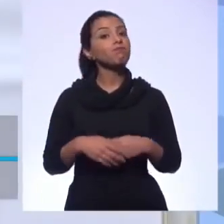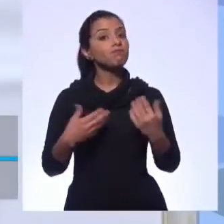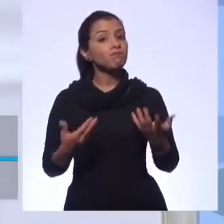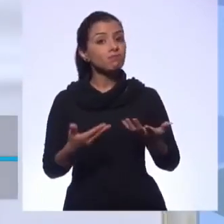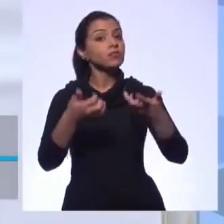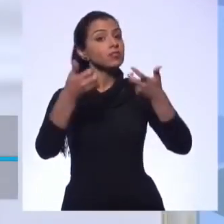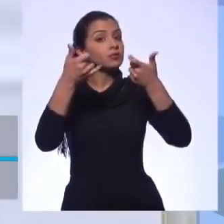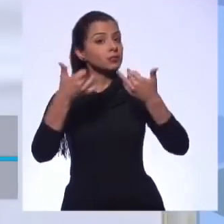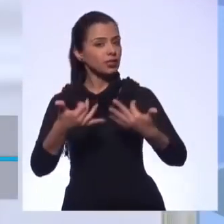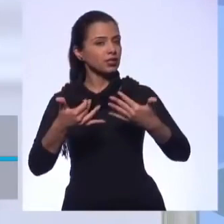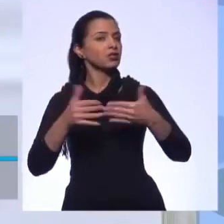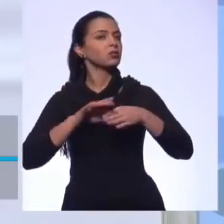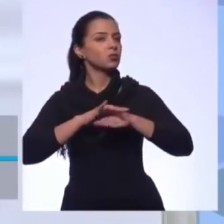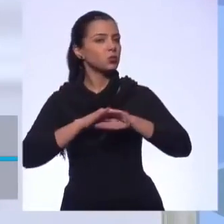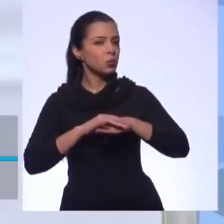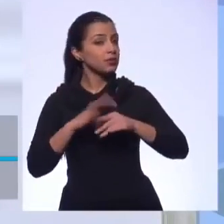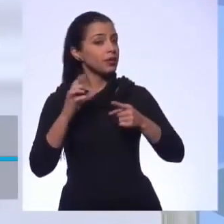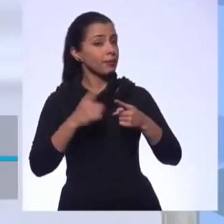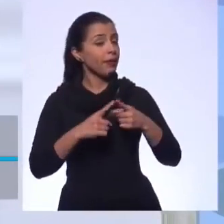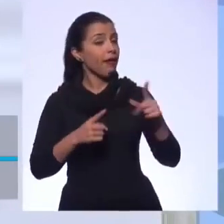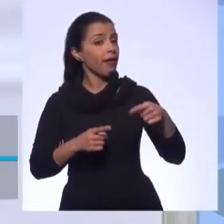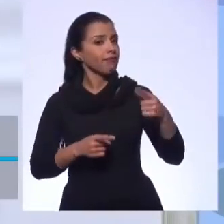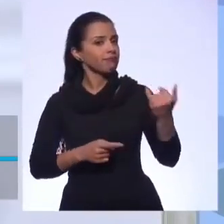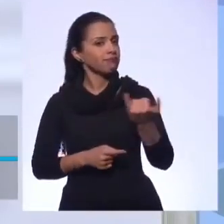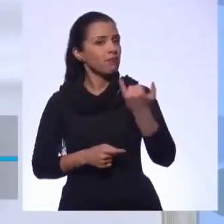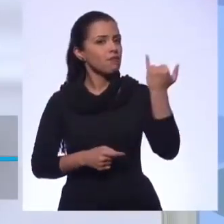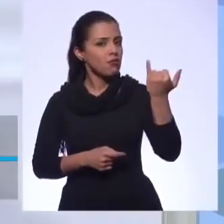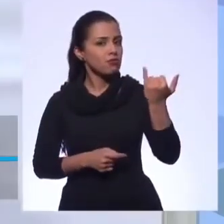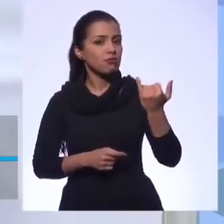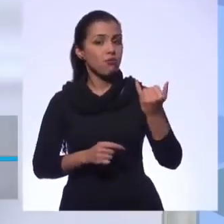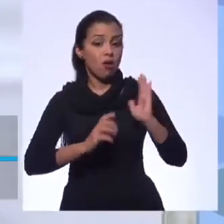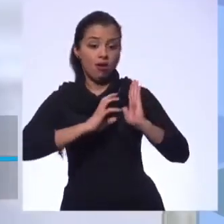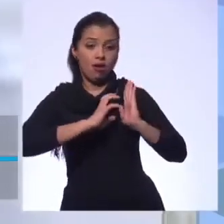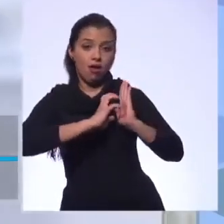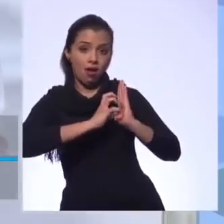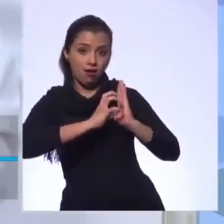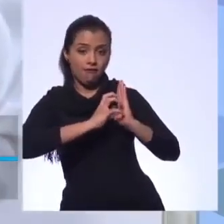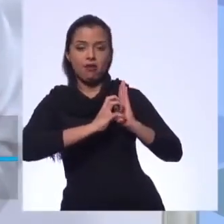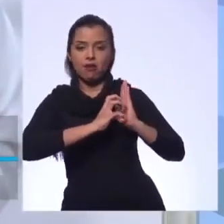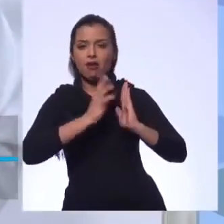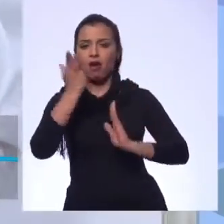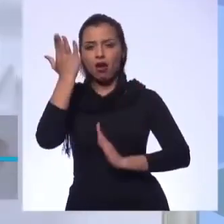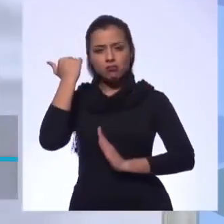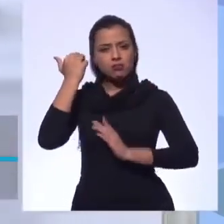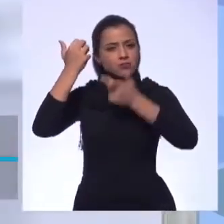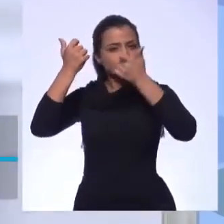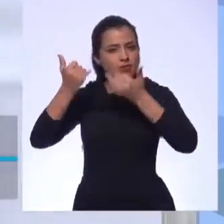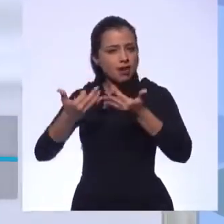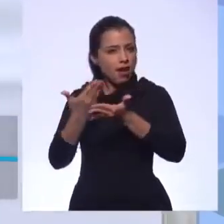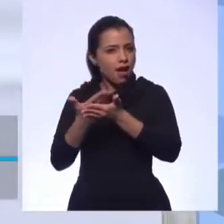dessas doenças, porque eu acho importante a gente saber, né? O HIV eu falei bastante na aula passada, né?